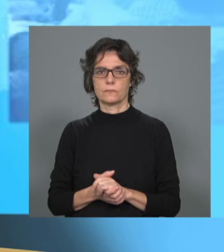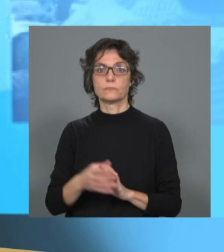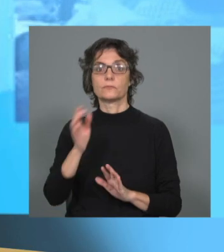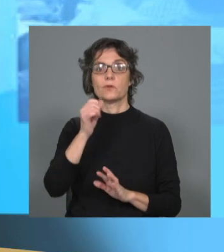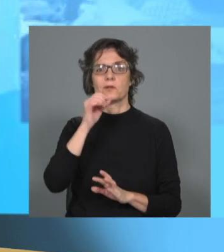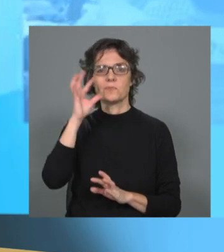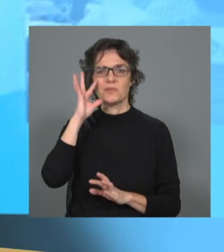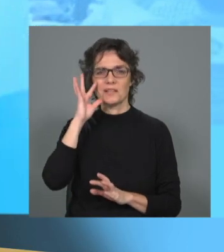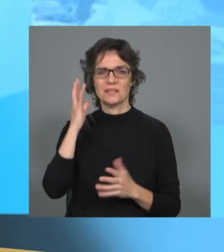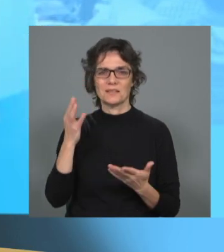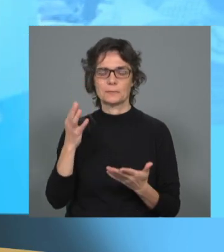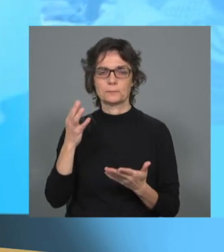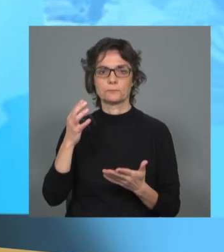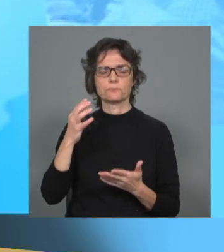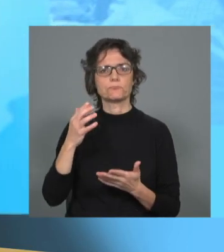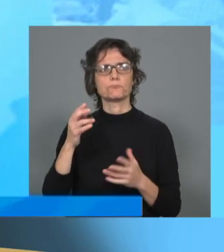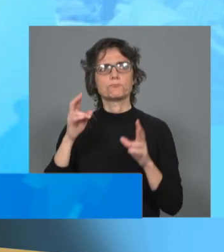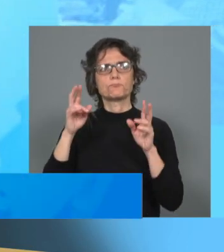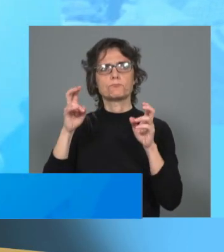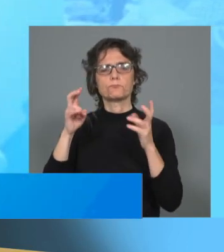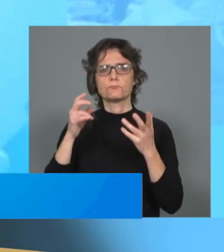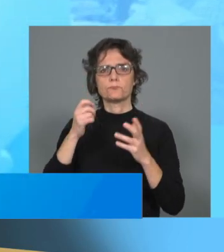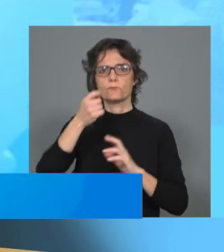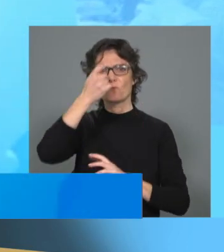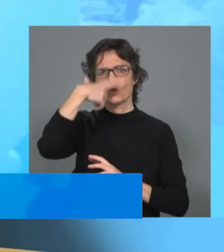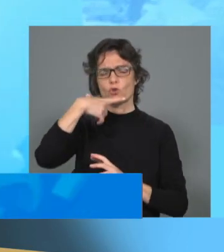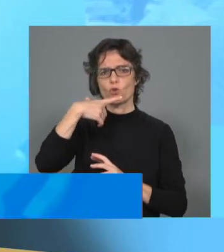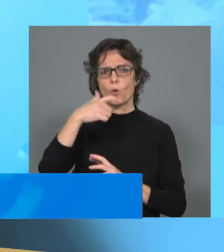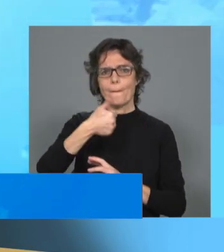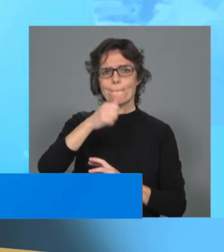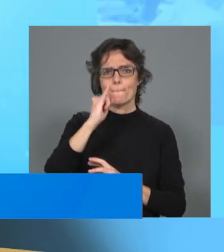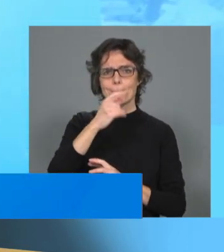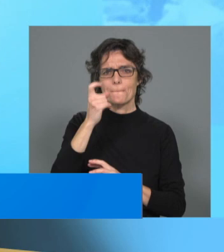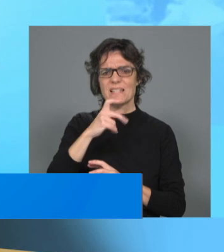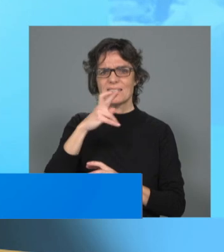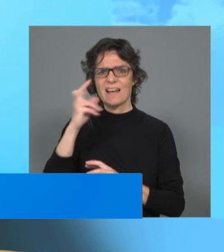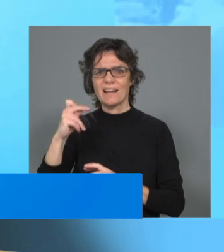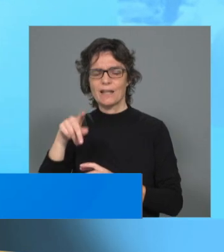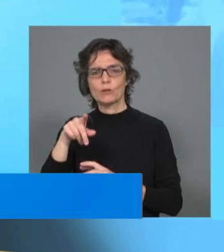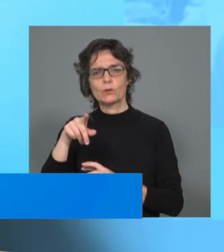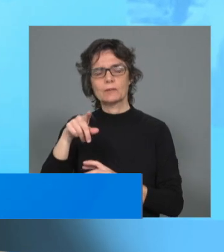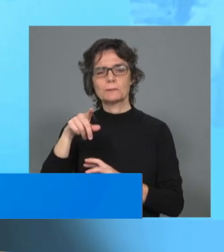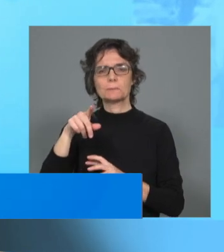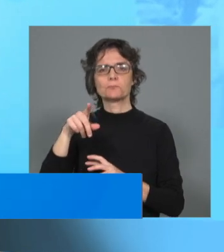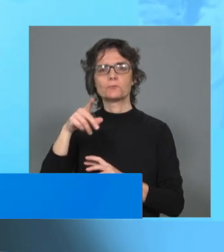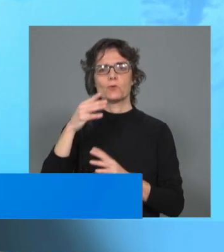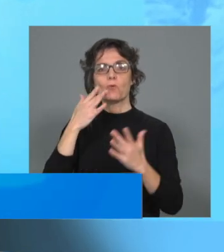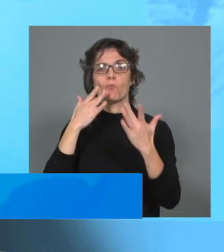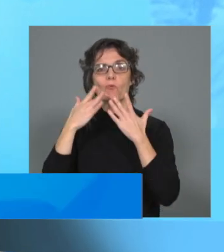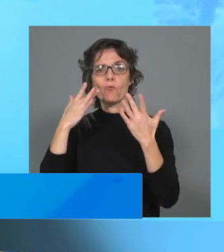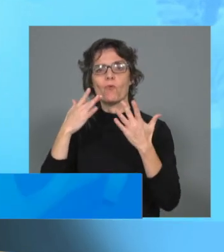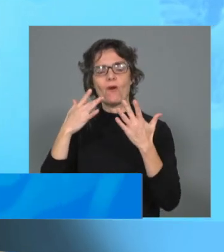Olá, muito boa tarde. É uma história bizarra. Pelo menos é este o nome dado à peça teatral que está neste momento